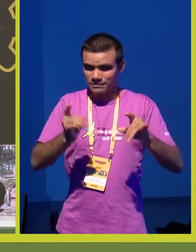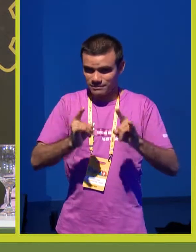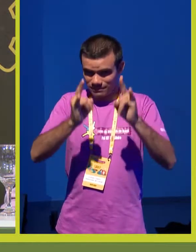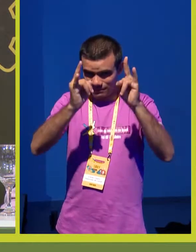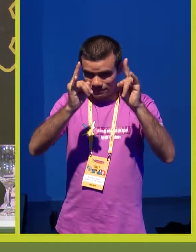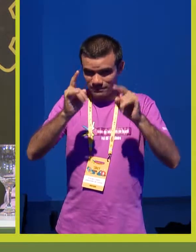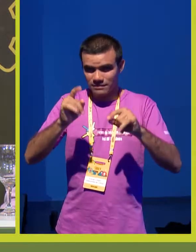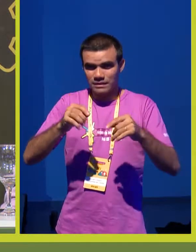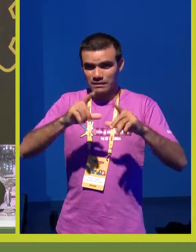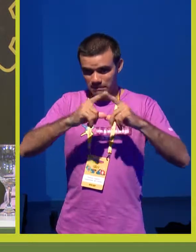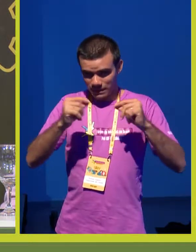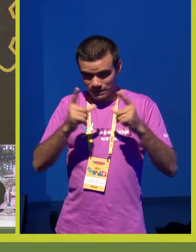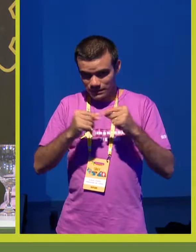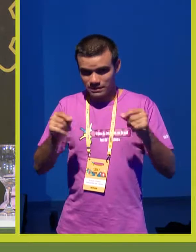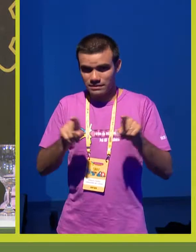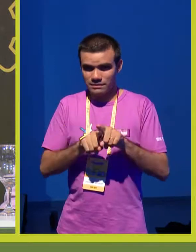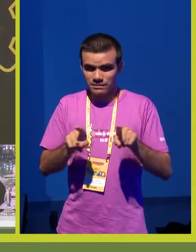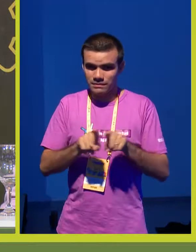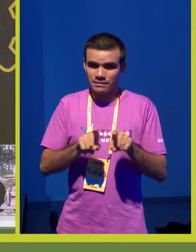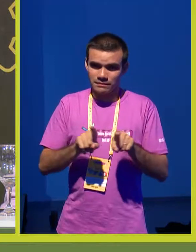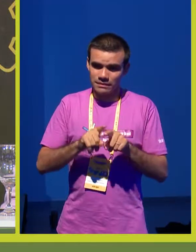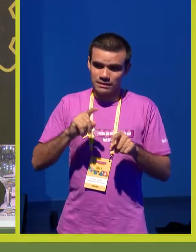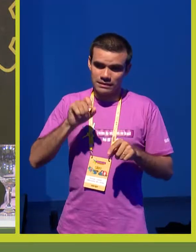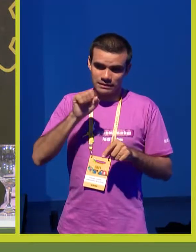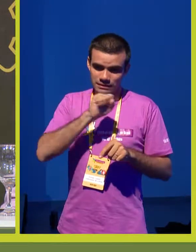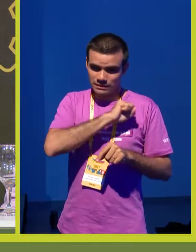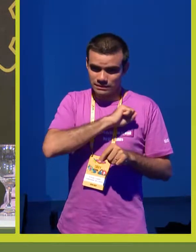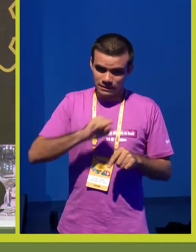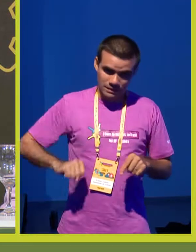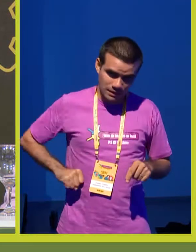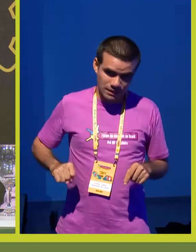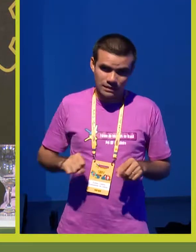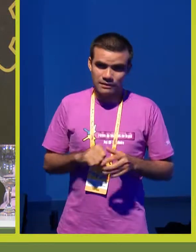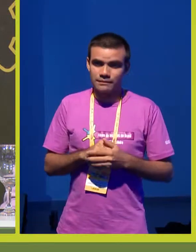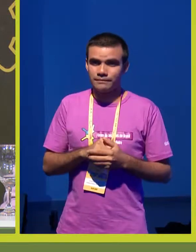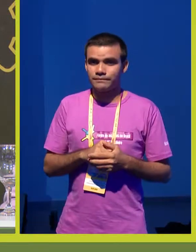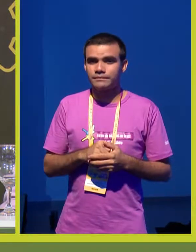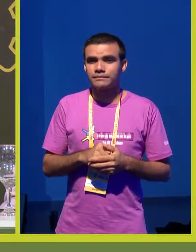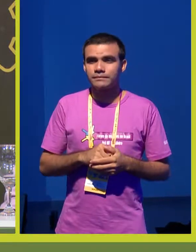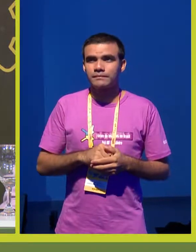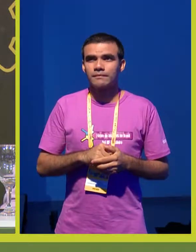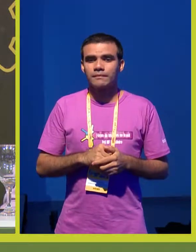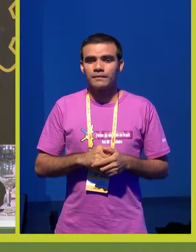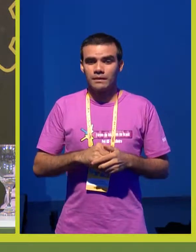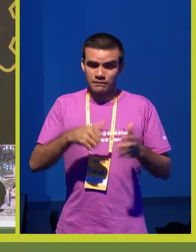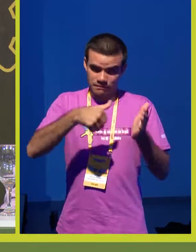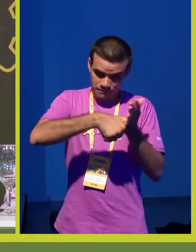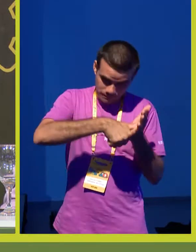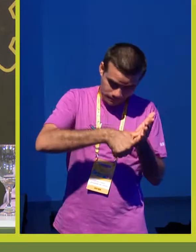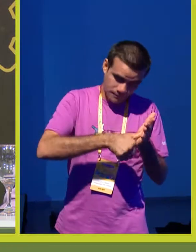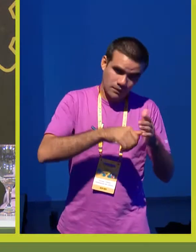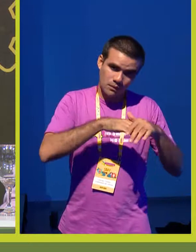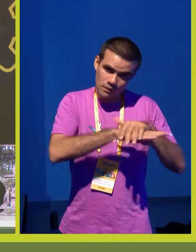E, além disso, tem o Banco Nacional, também dentro do pacote anticrime, o Banco Nacional Multibiométrico e de Impressão Digital.